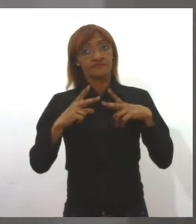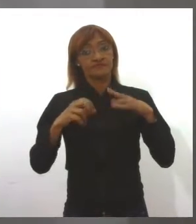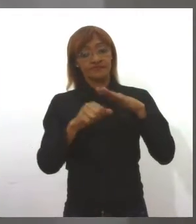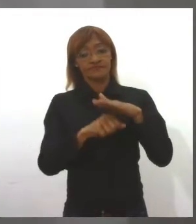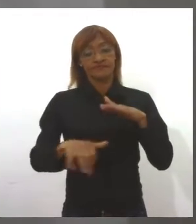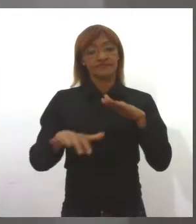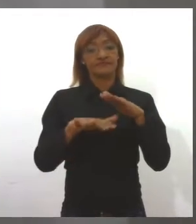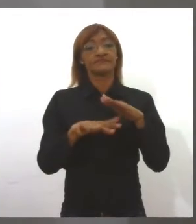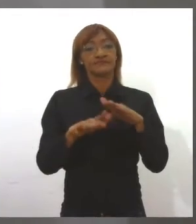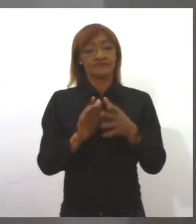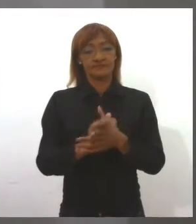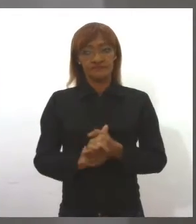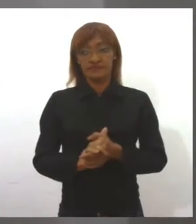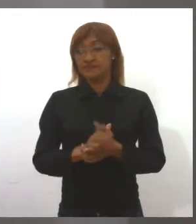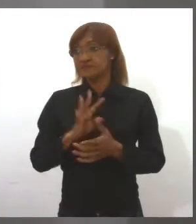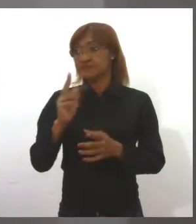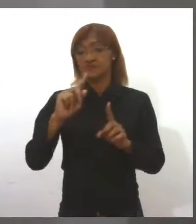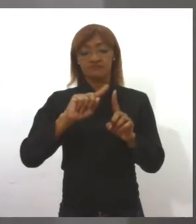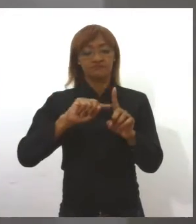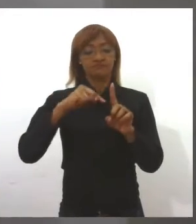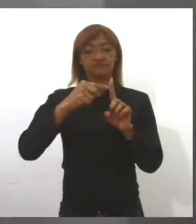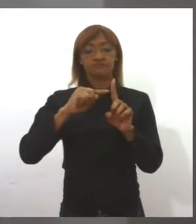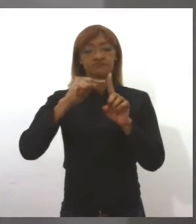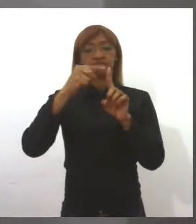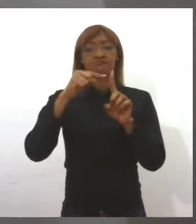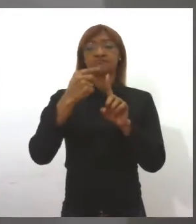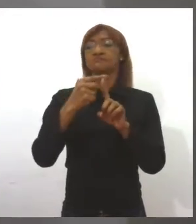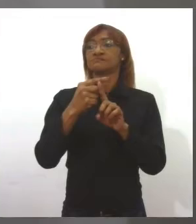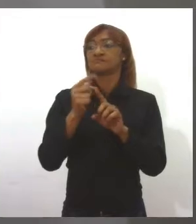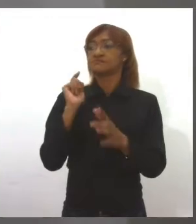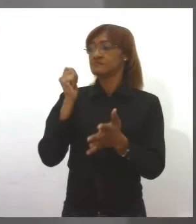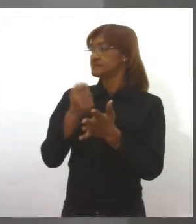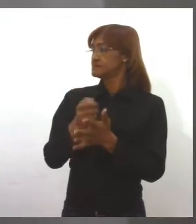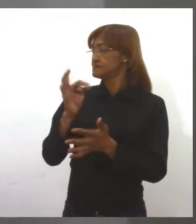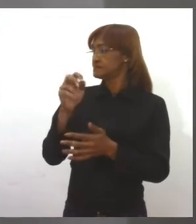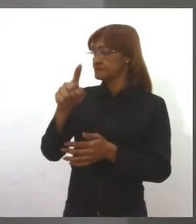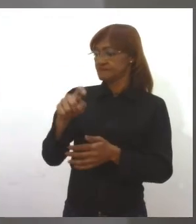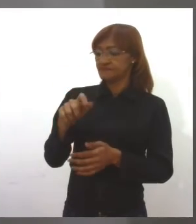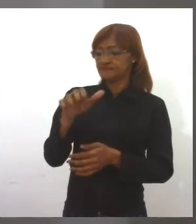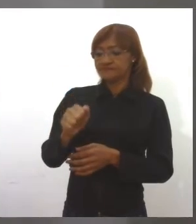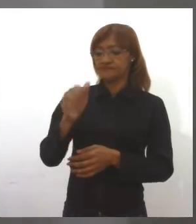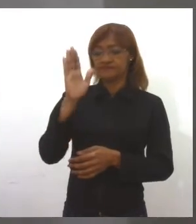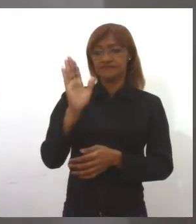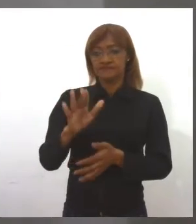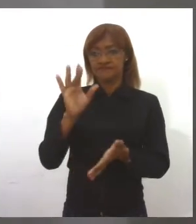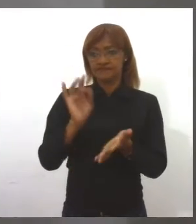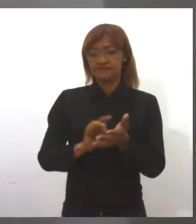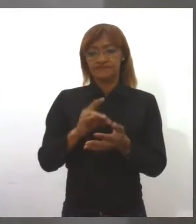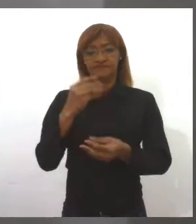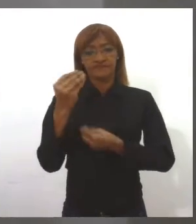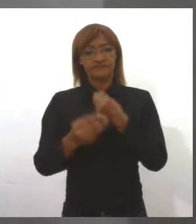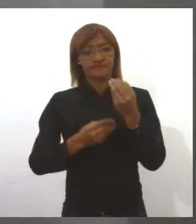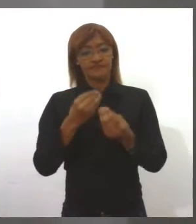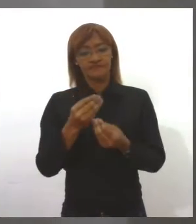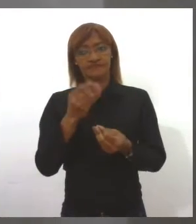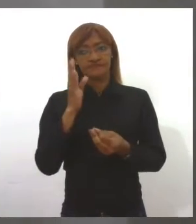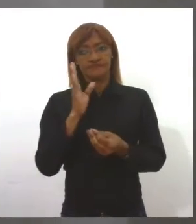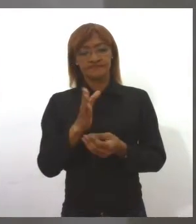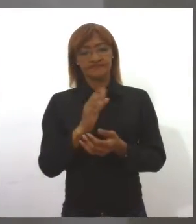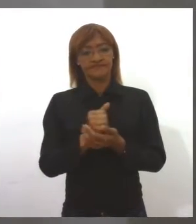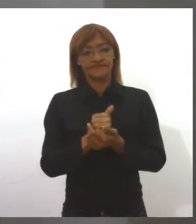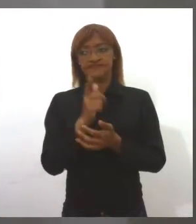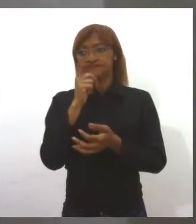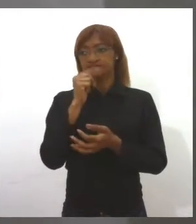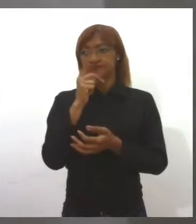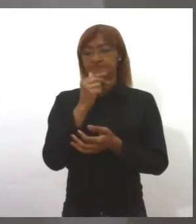houve aumento absurdo de tarifa mínima, a incidência de impostos na tarifa de água,